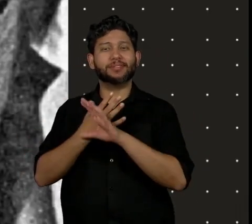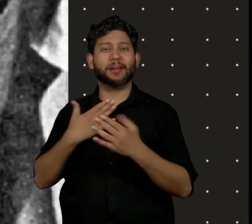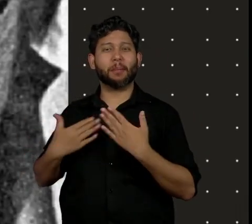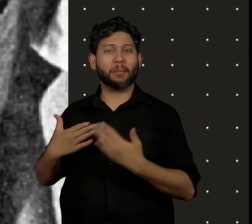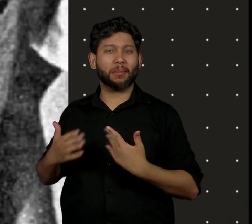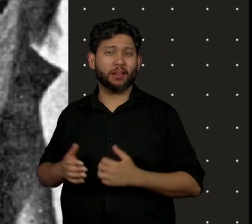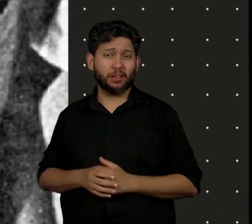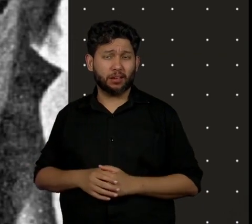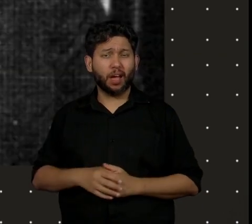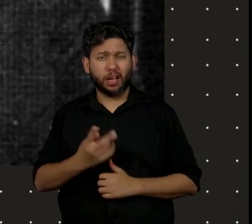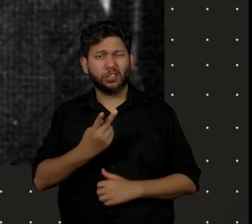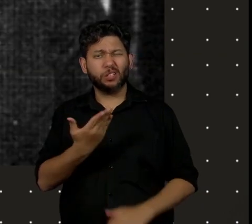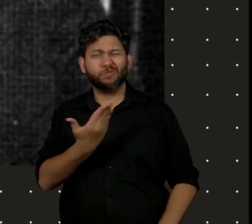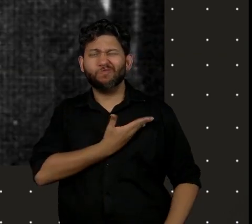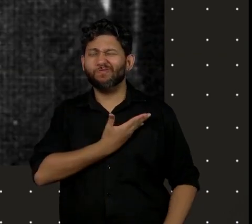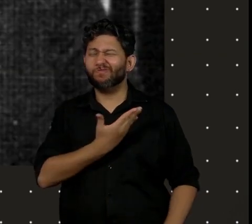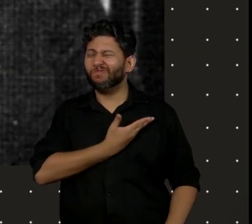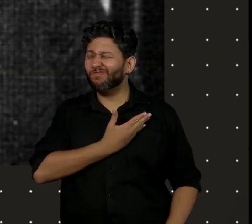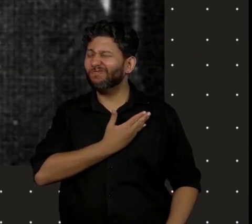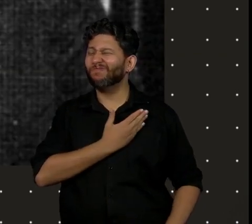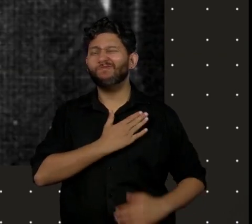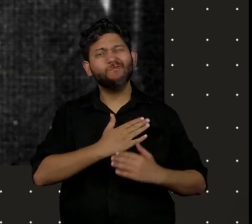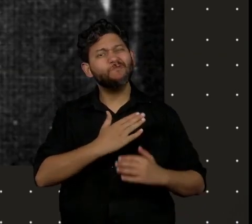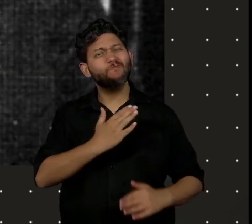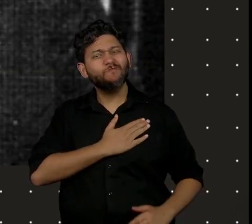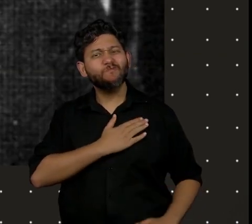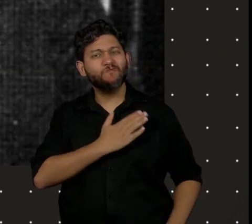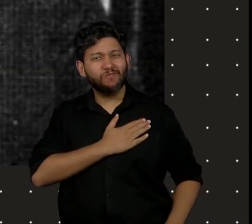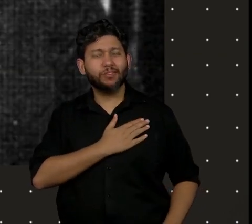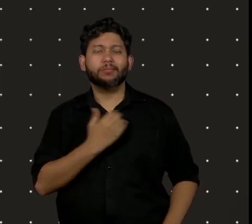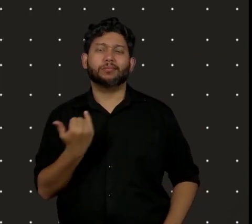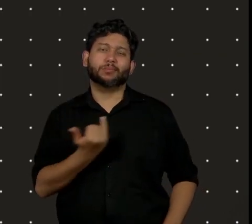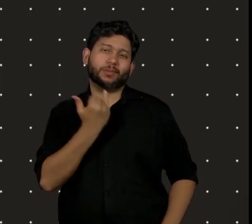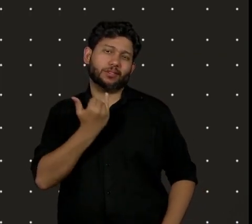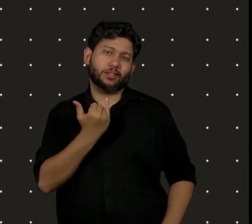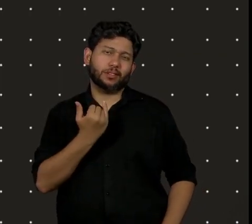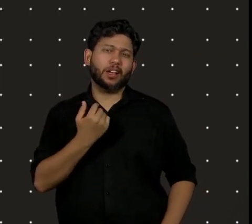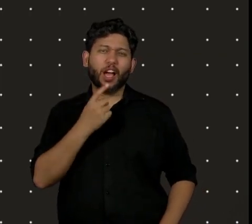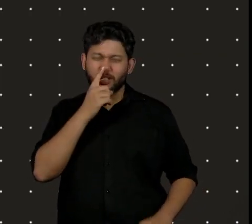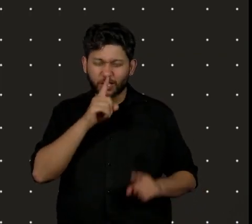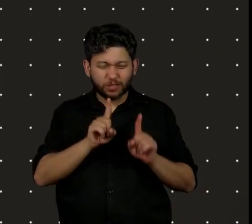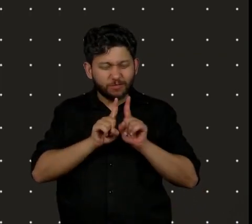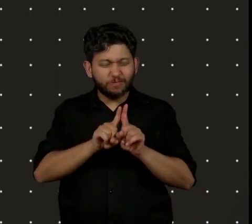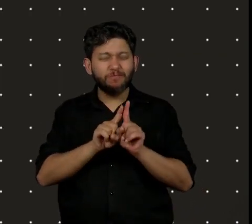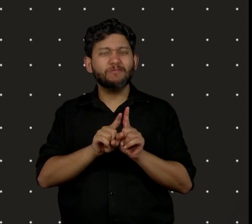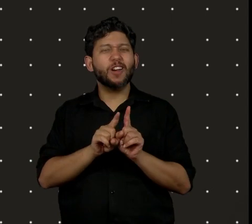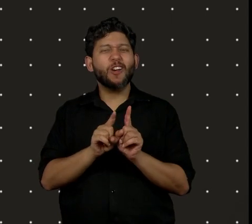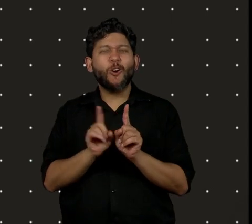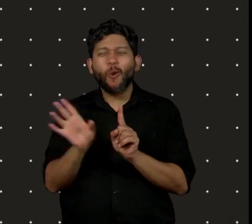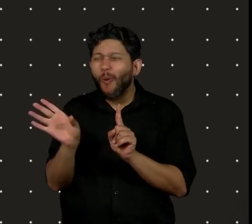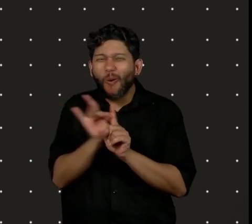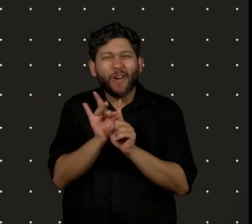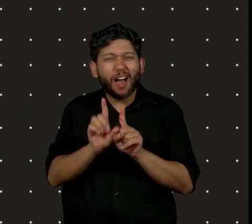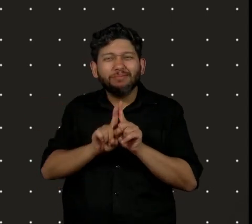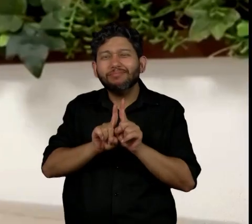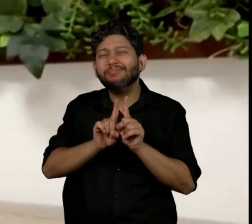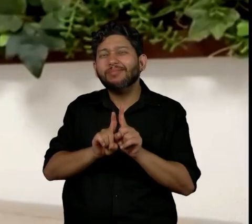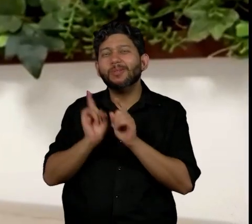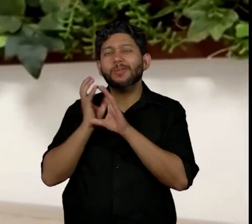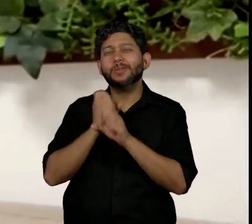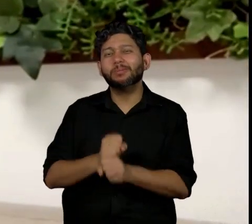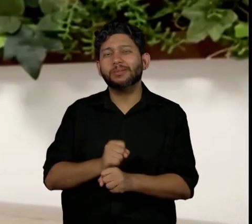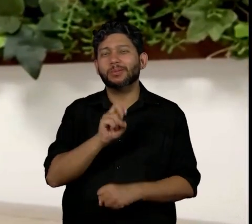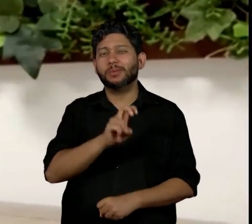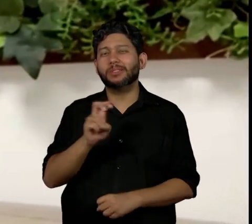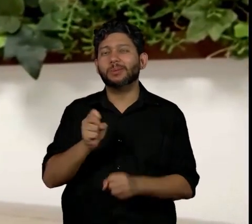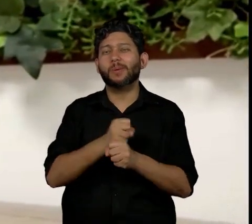nossa amizade. O importante é que ela se mantém com a força de 55 anos, que é o